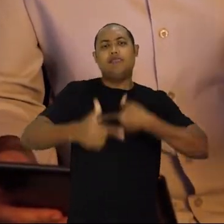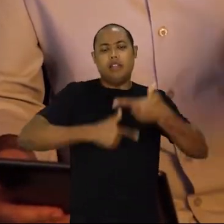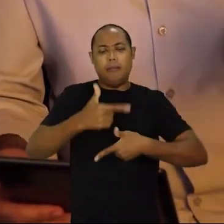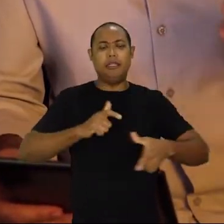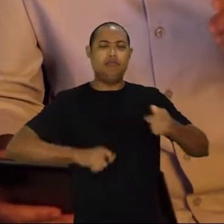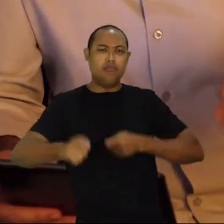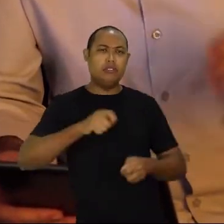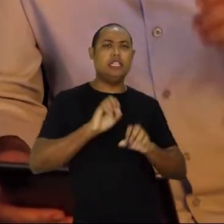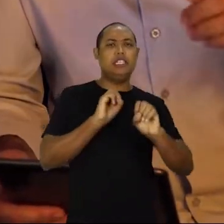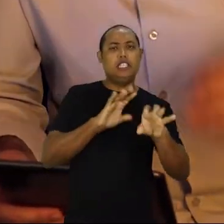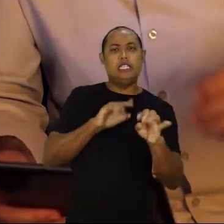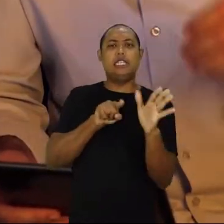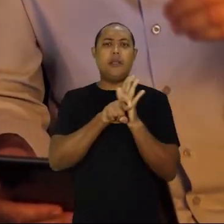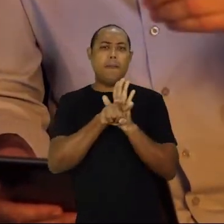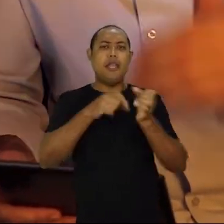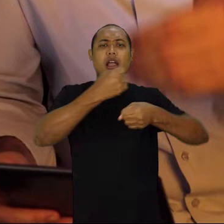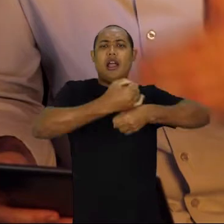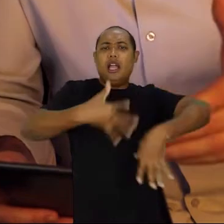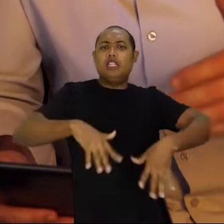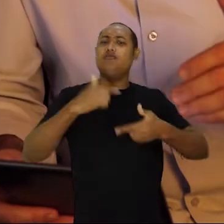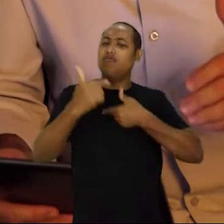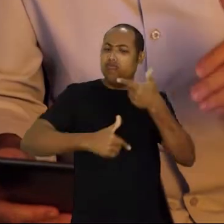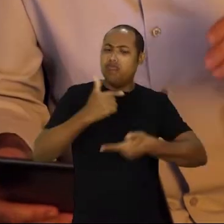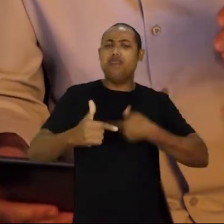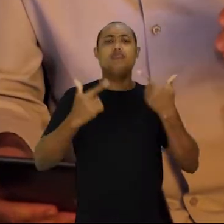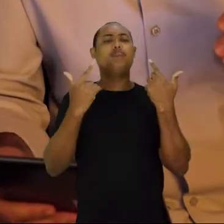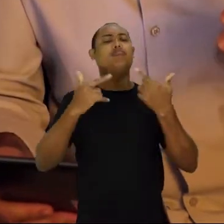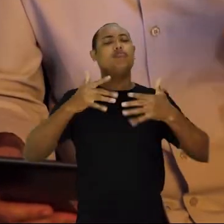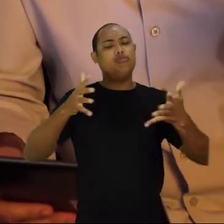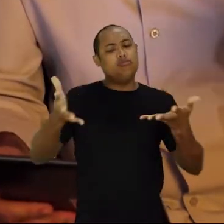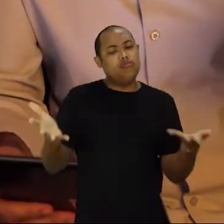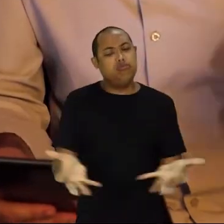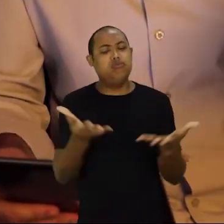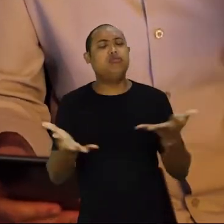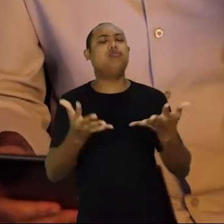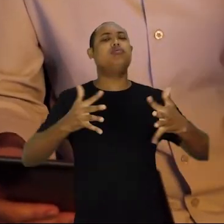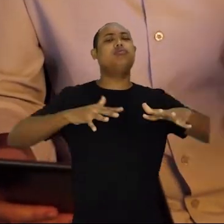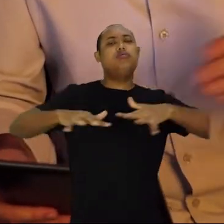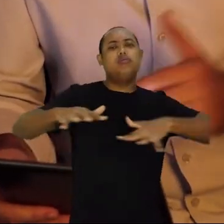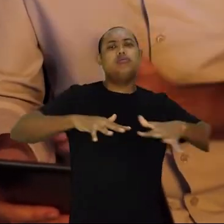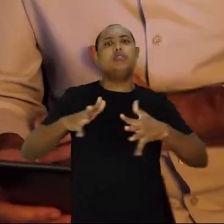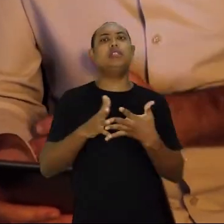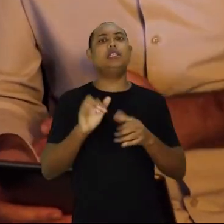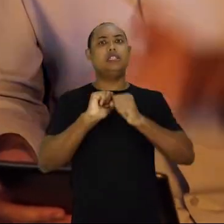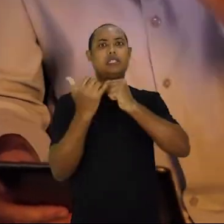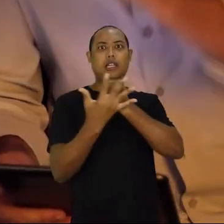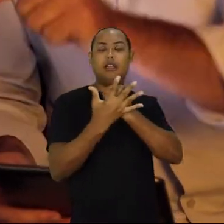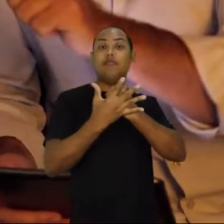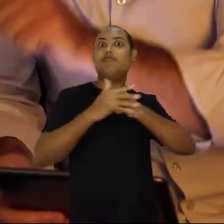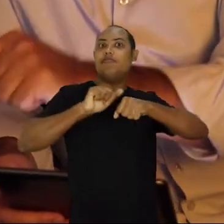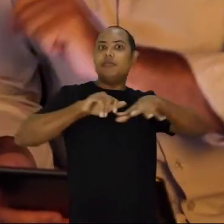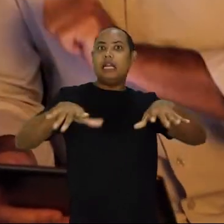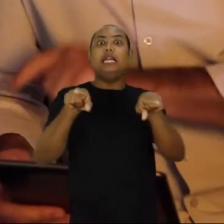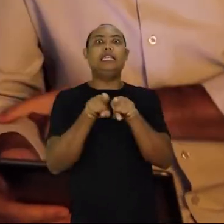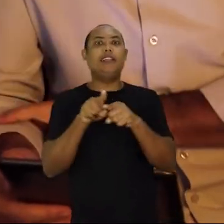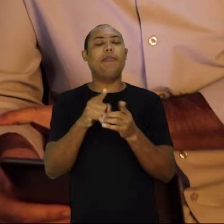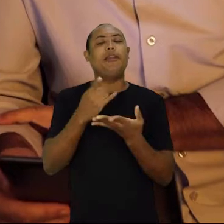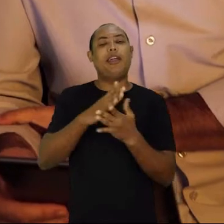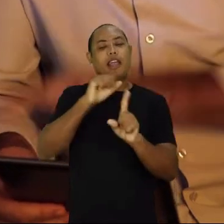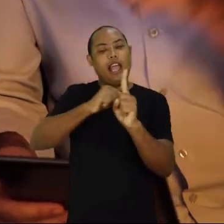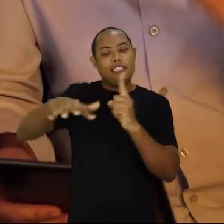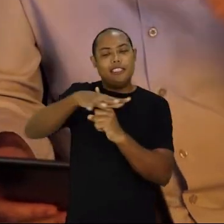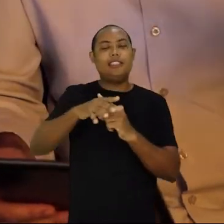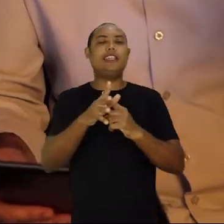atividades administrativas de ensino, de pesquisa e de extensão vivas durante a pandemia e contribuímos também